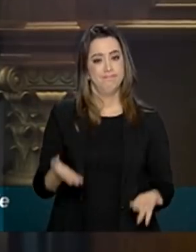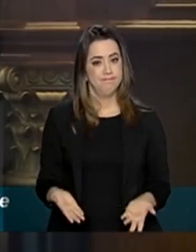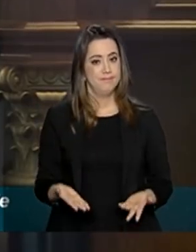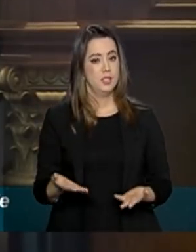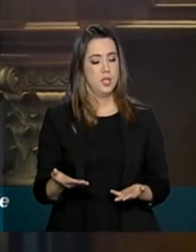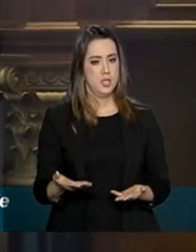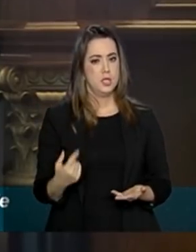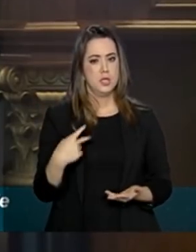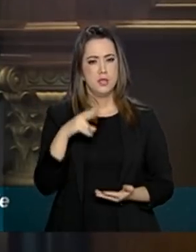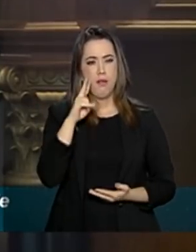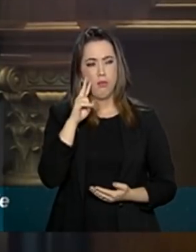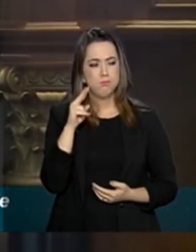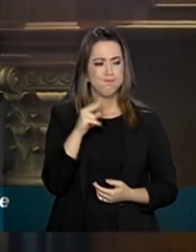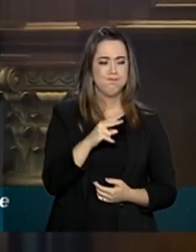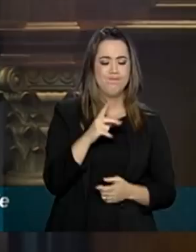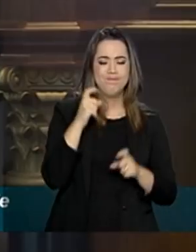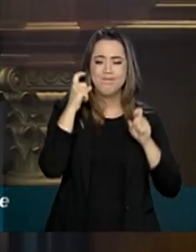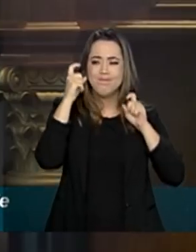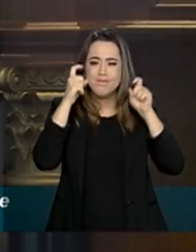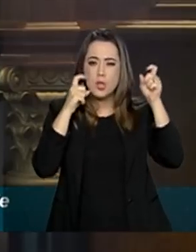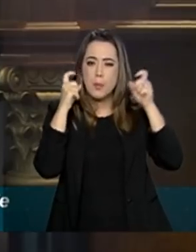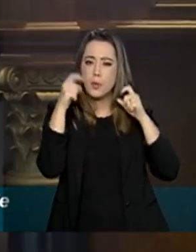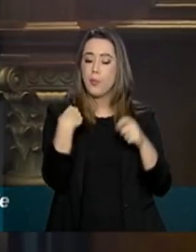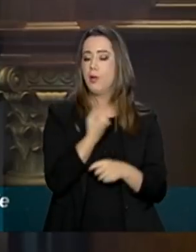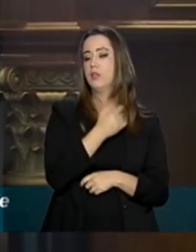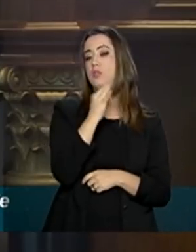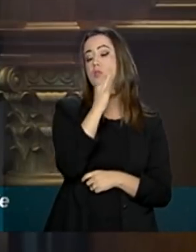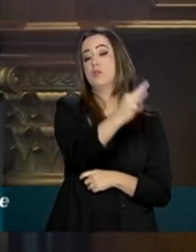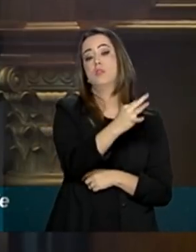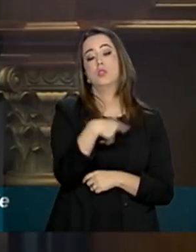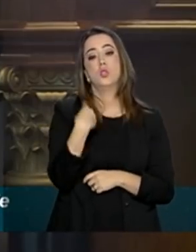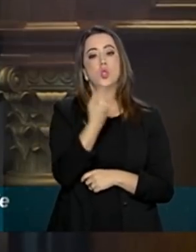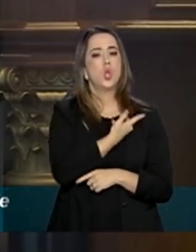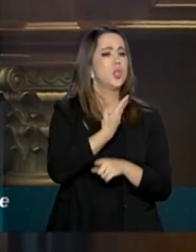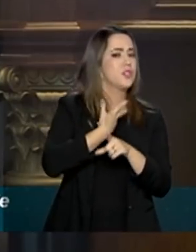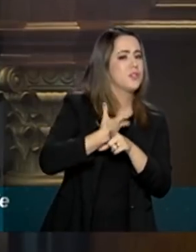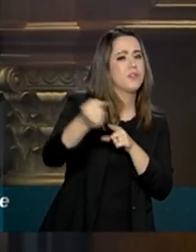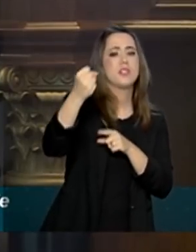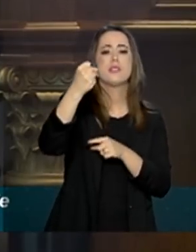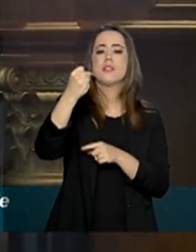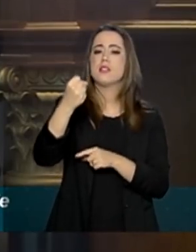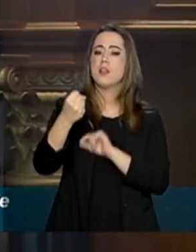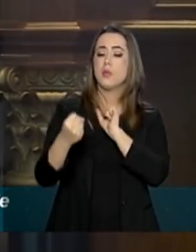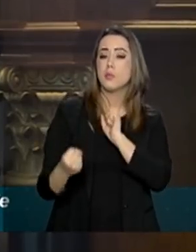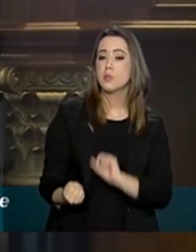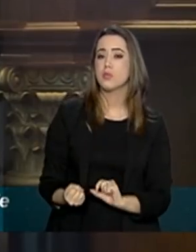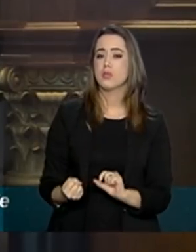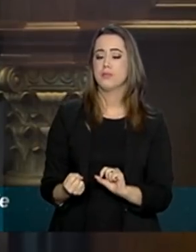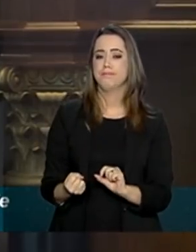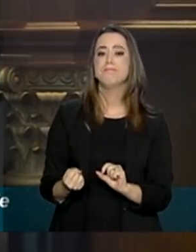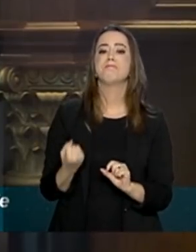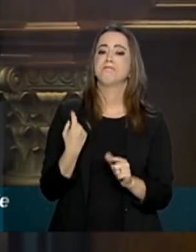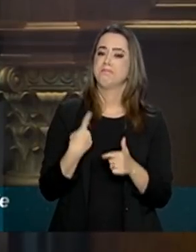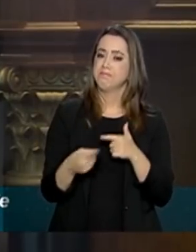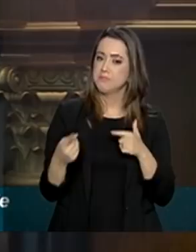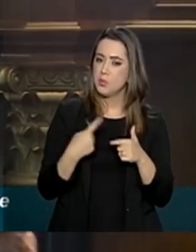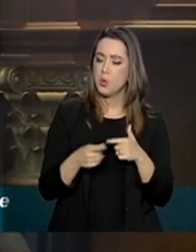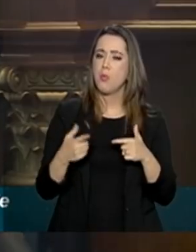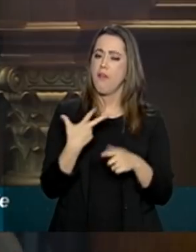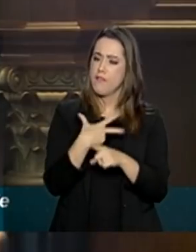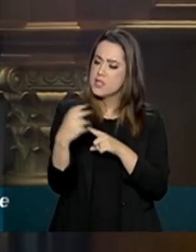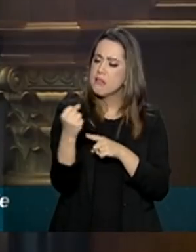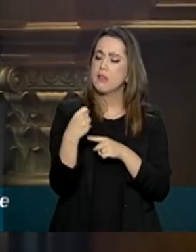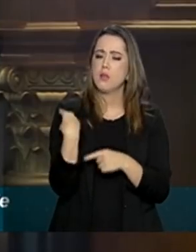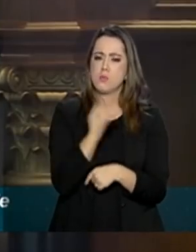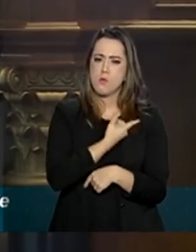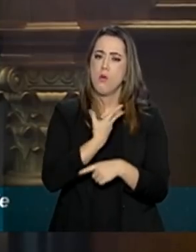que vem com preocupação, o nosso futuro, nós venceremos essa batalha.